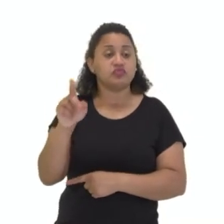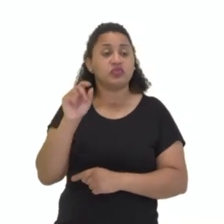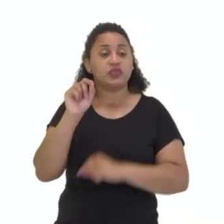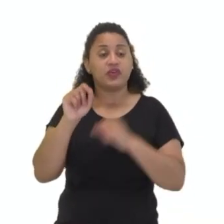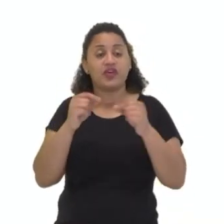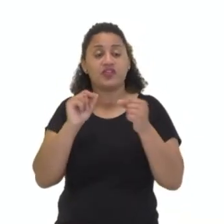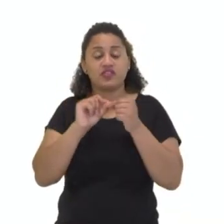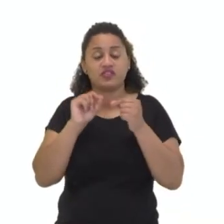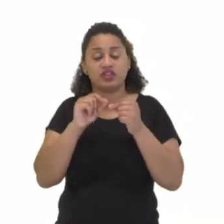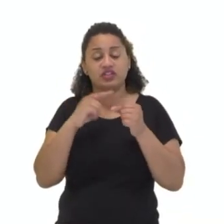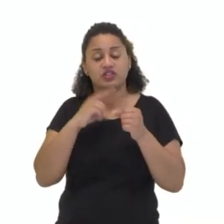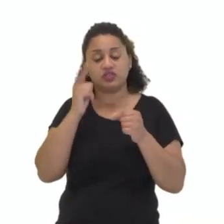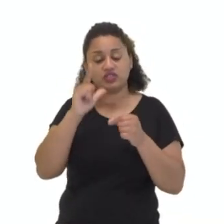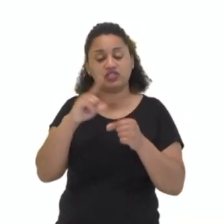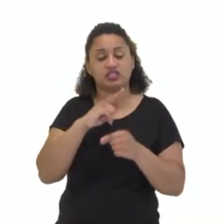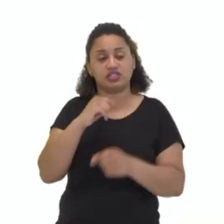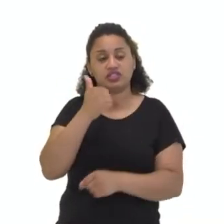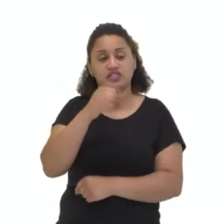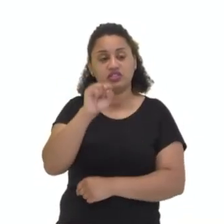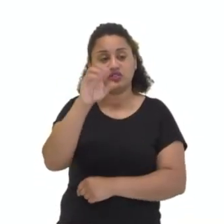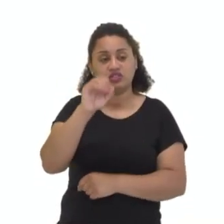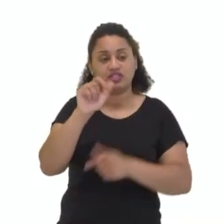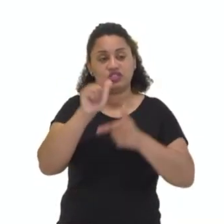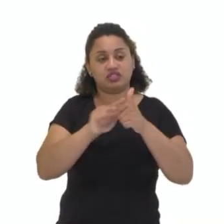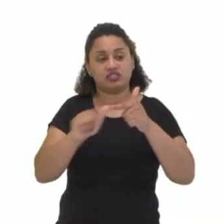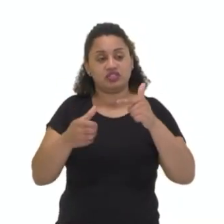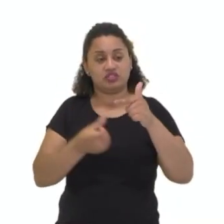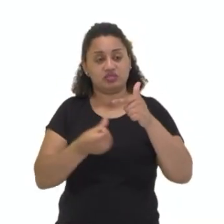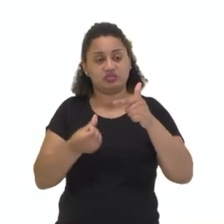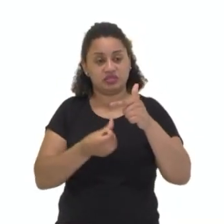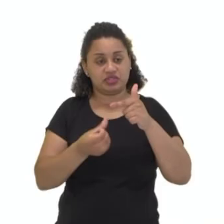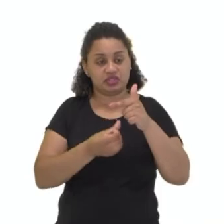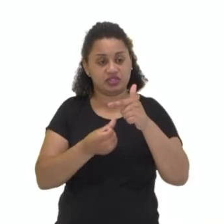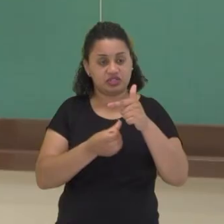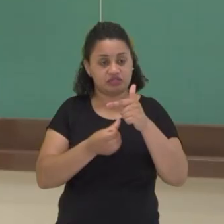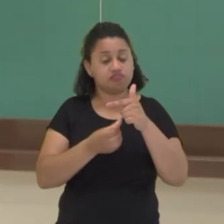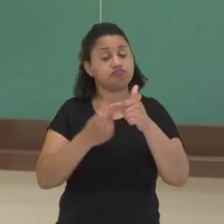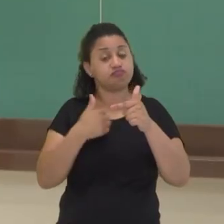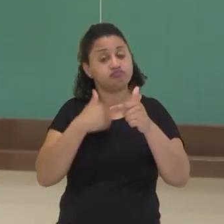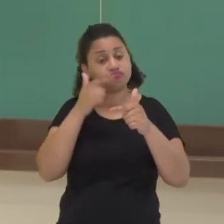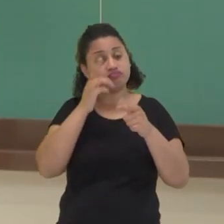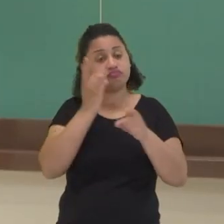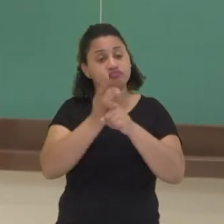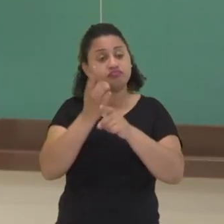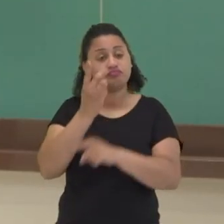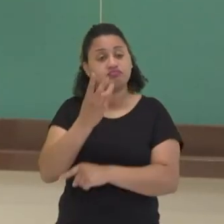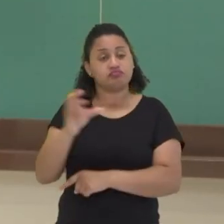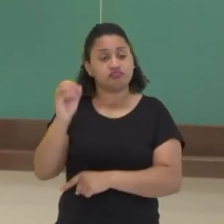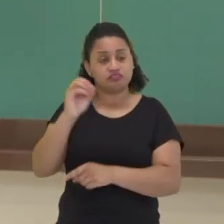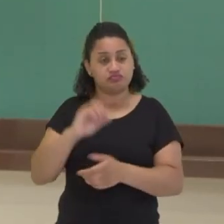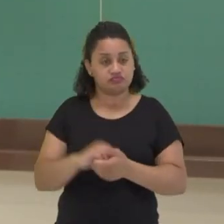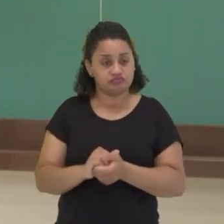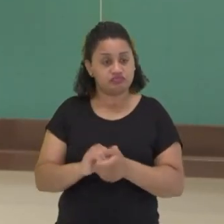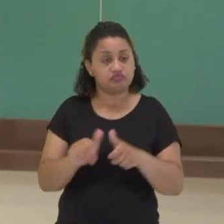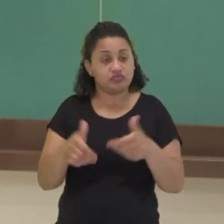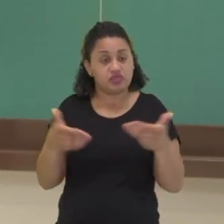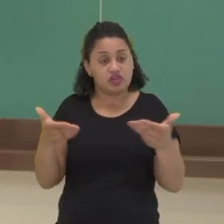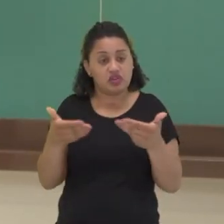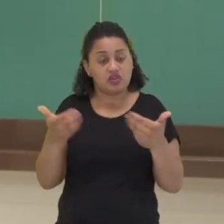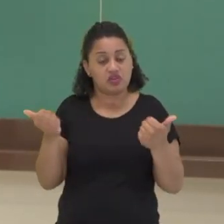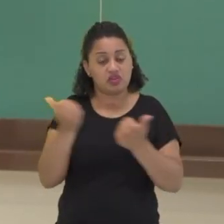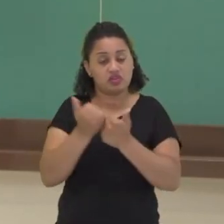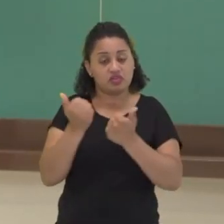dá 180. Dividido por 6, eu vou achar 30. Aí eu vou substituir o